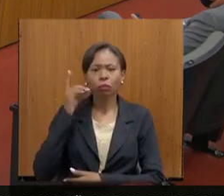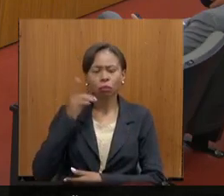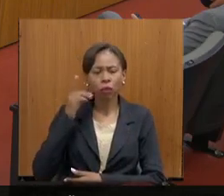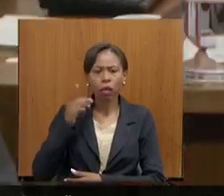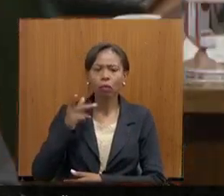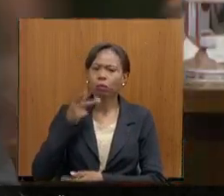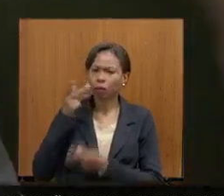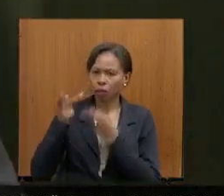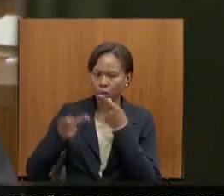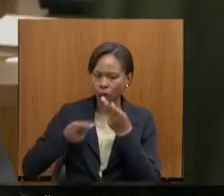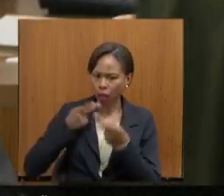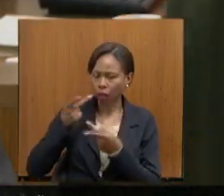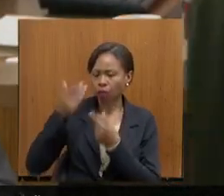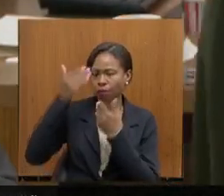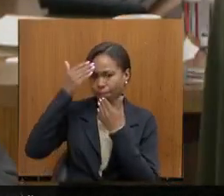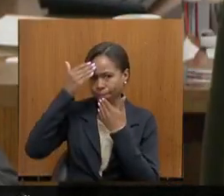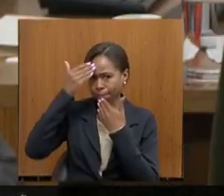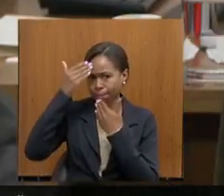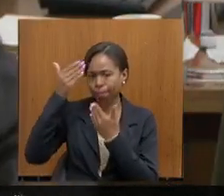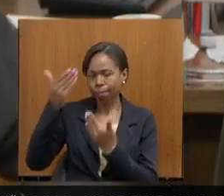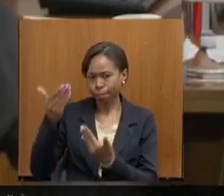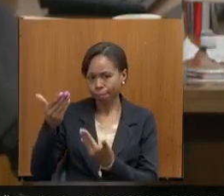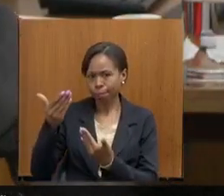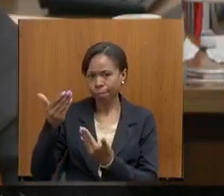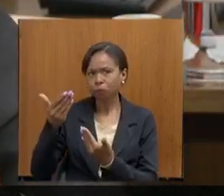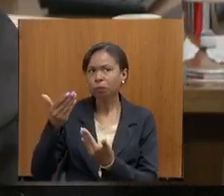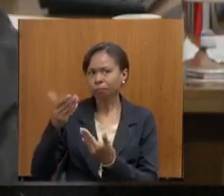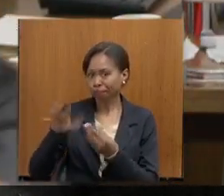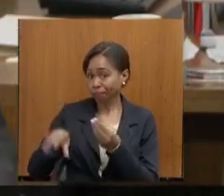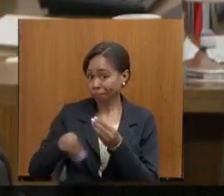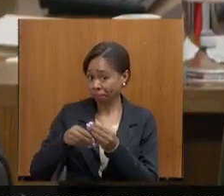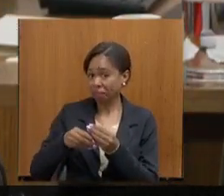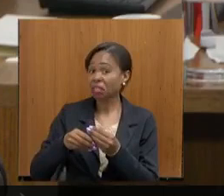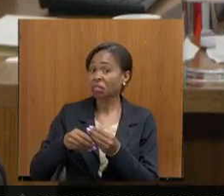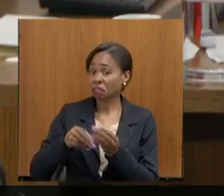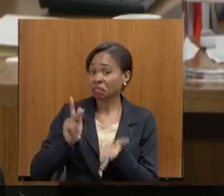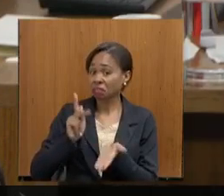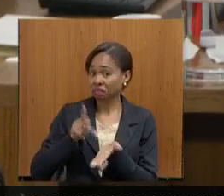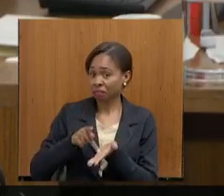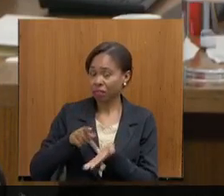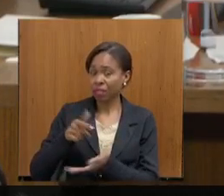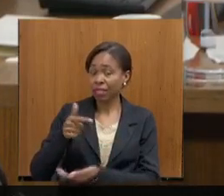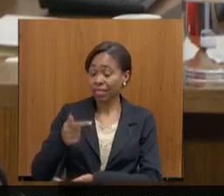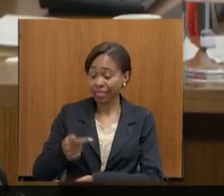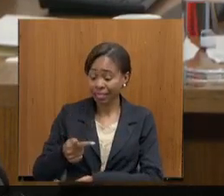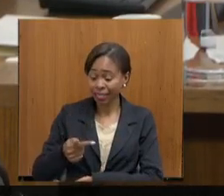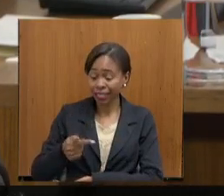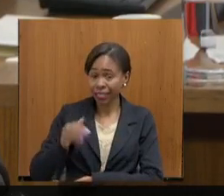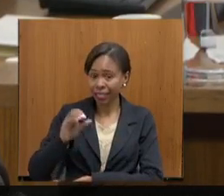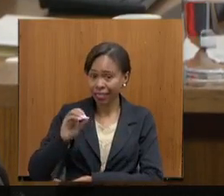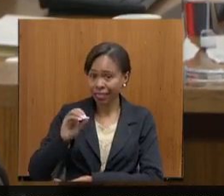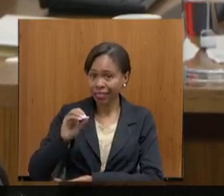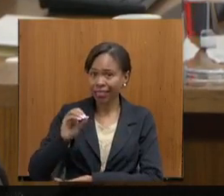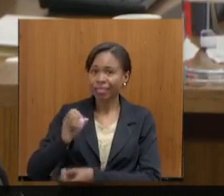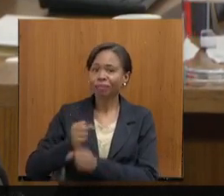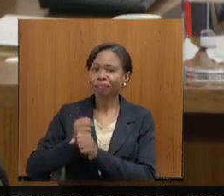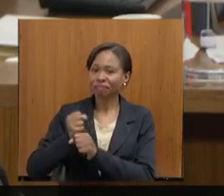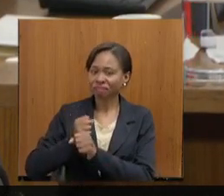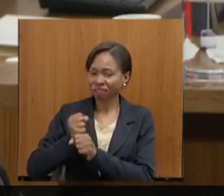Muitíssimo obrigado de fato aí completando 70 anos né é para nós é